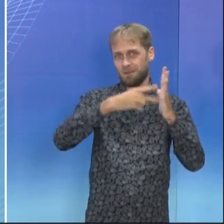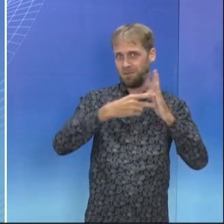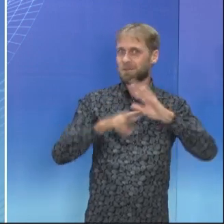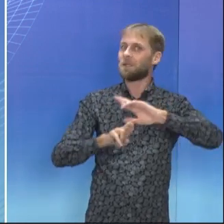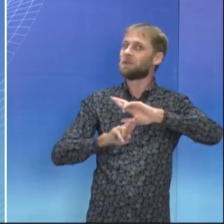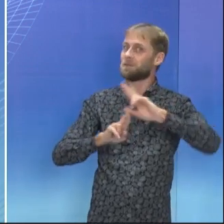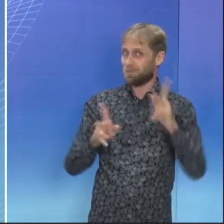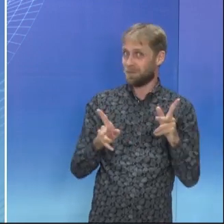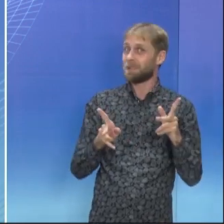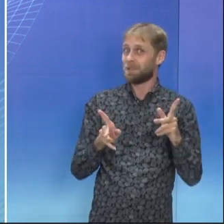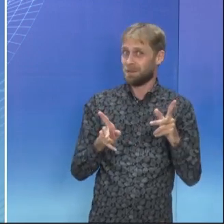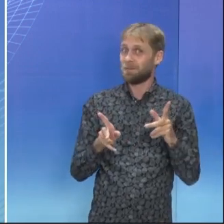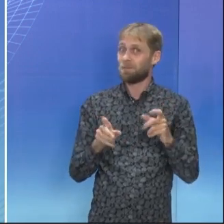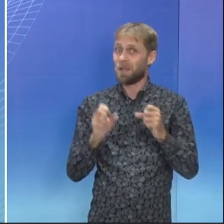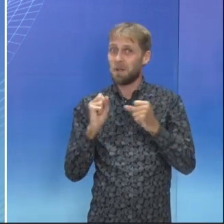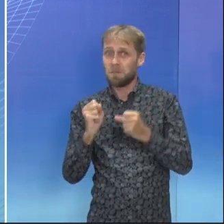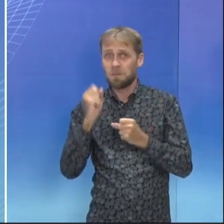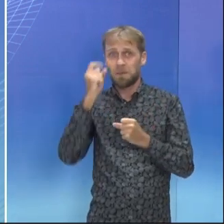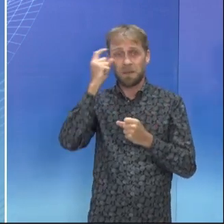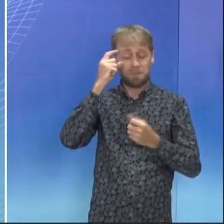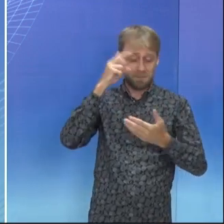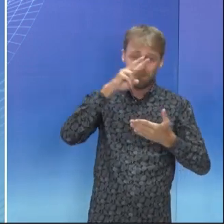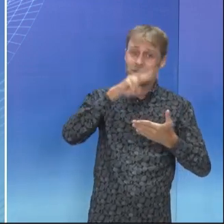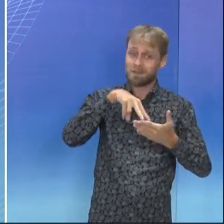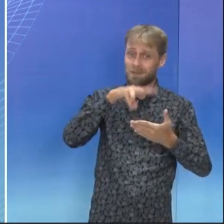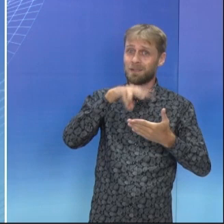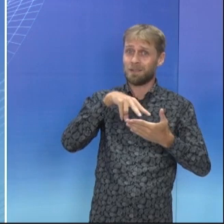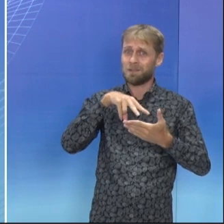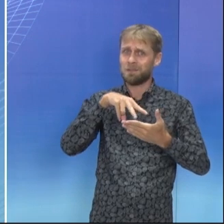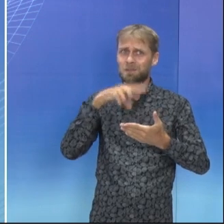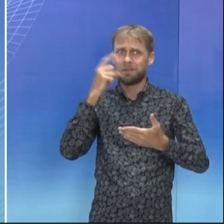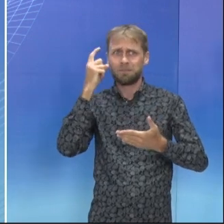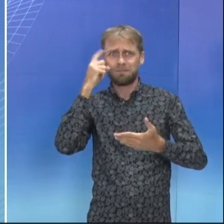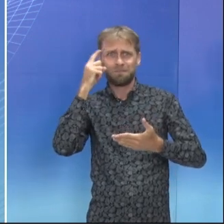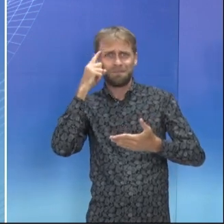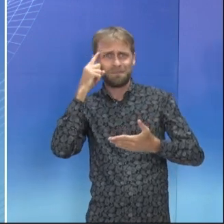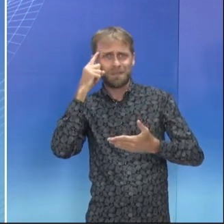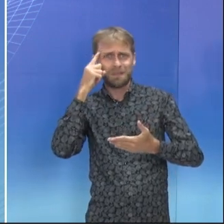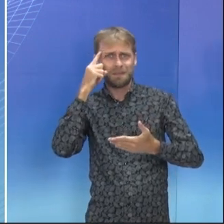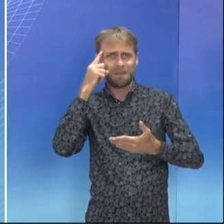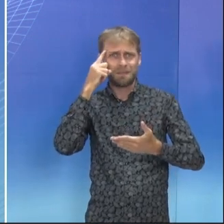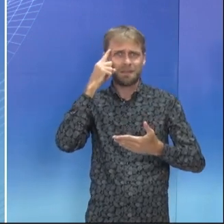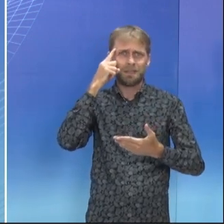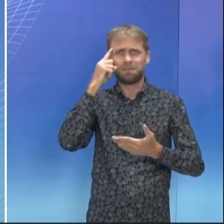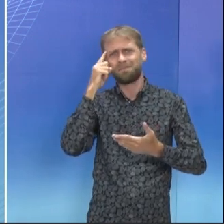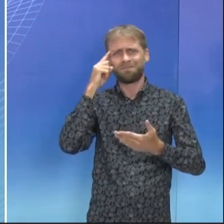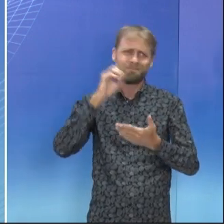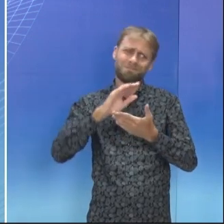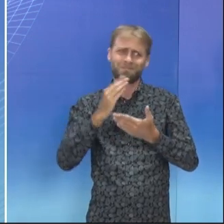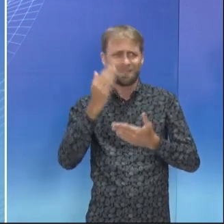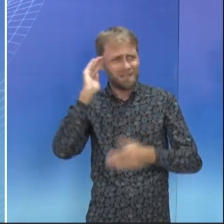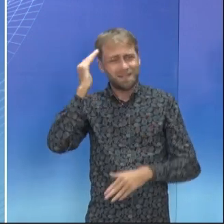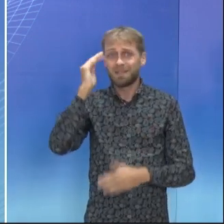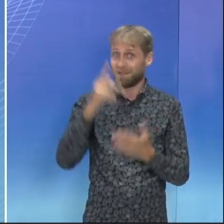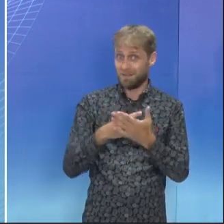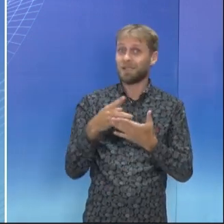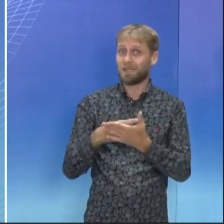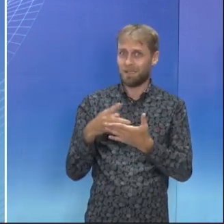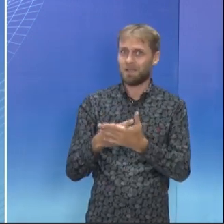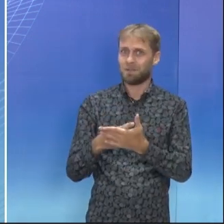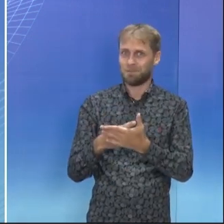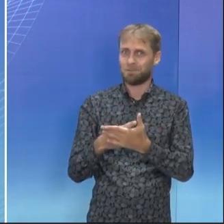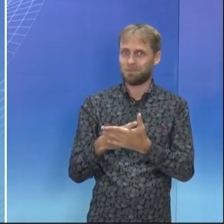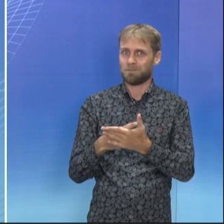diferente. E pode levar na hora da leitura ali, fazer com que a gente interprete errado,